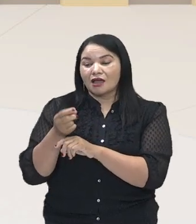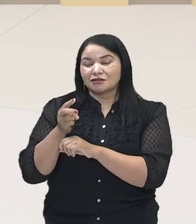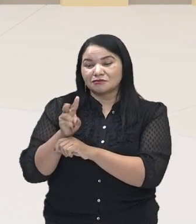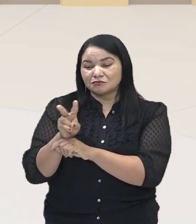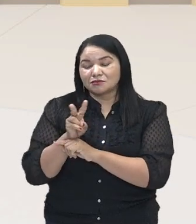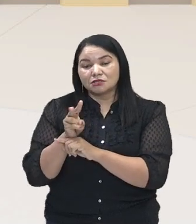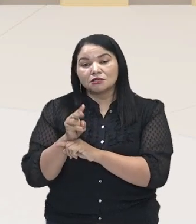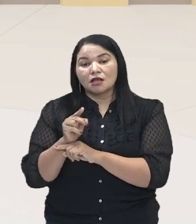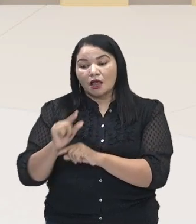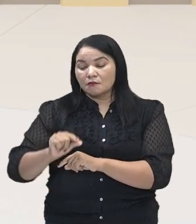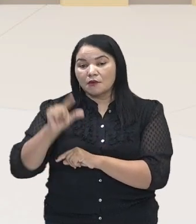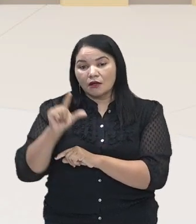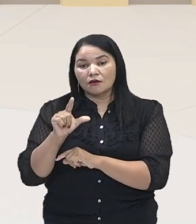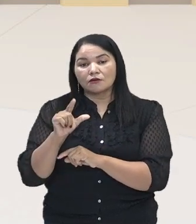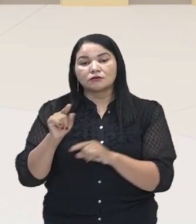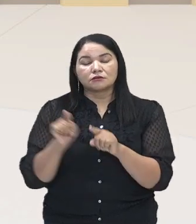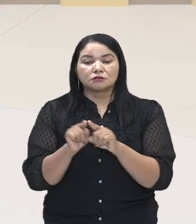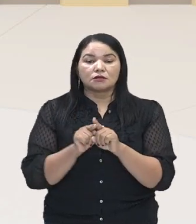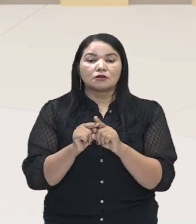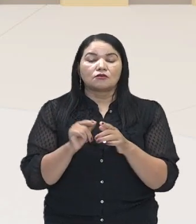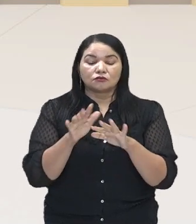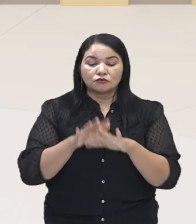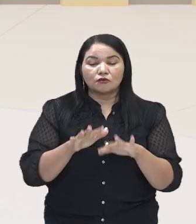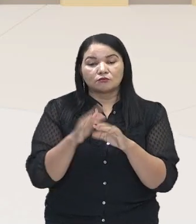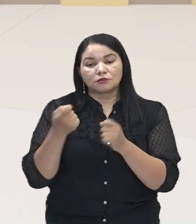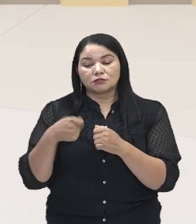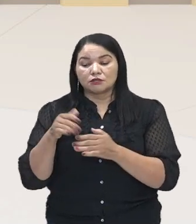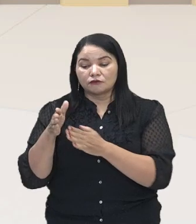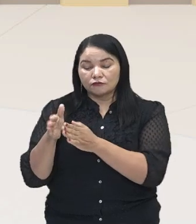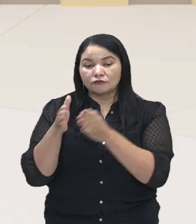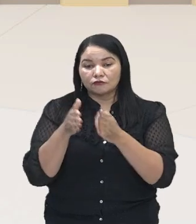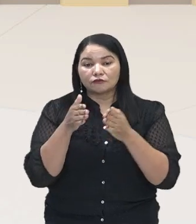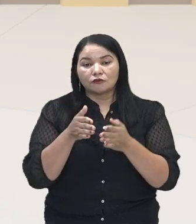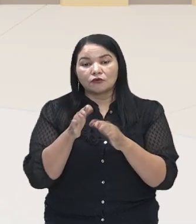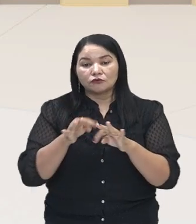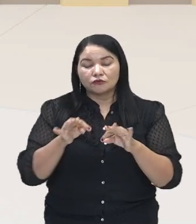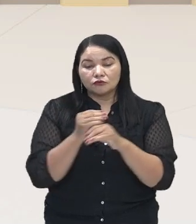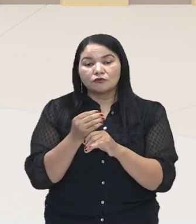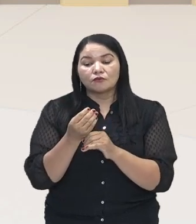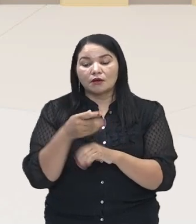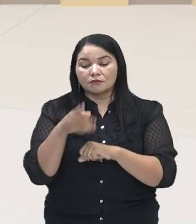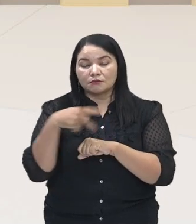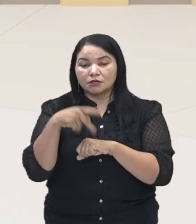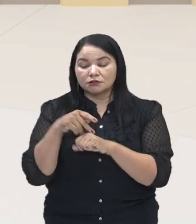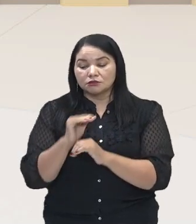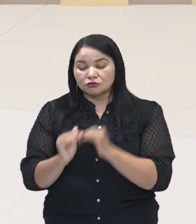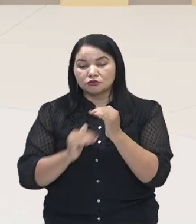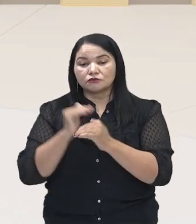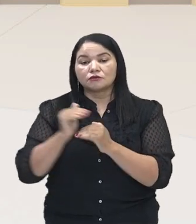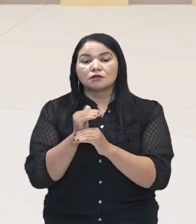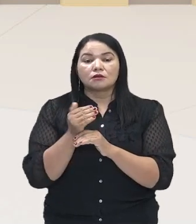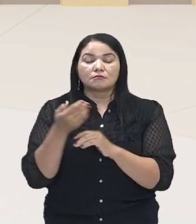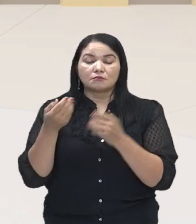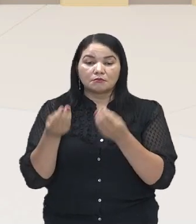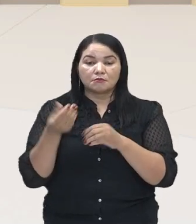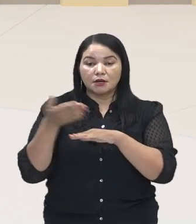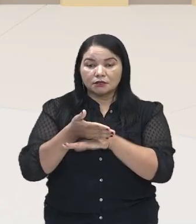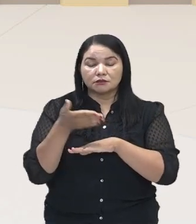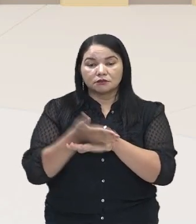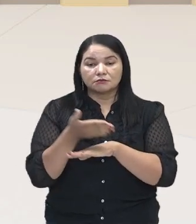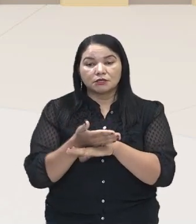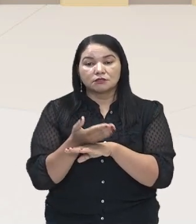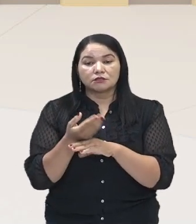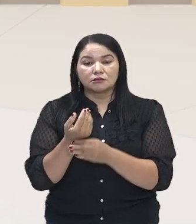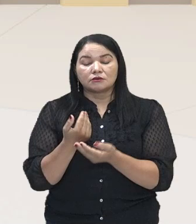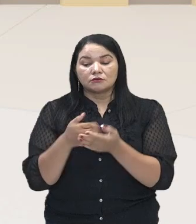comércio, tendo várias frentes para que os países em desenvolvimento tenham participação